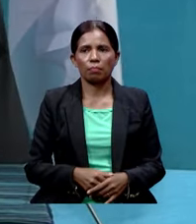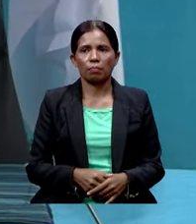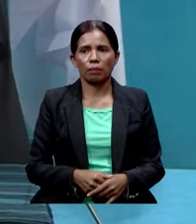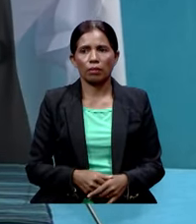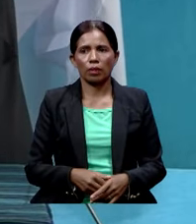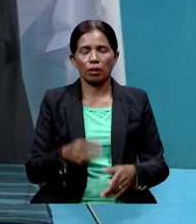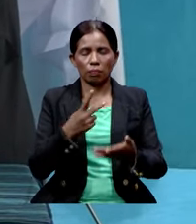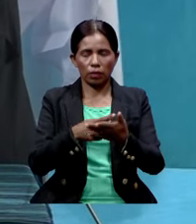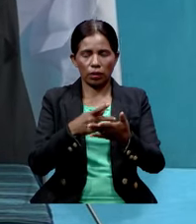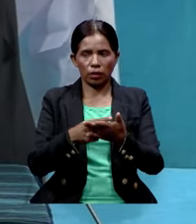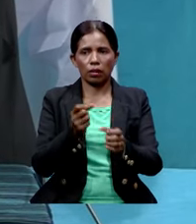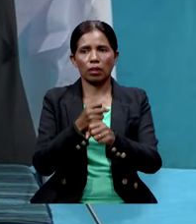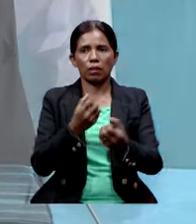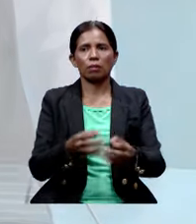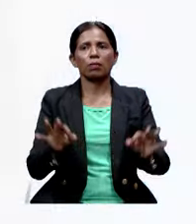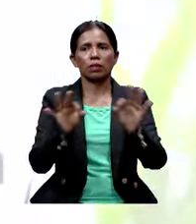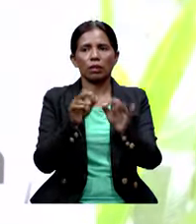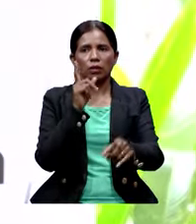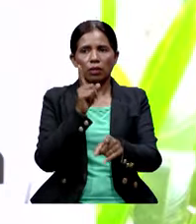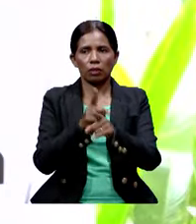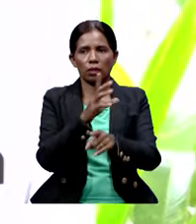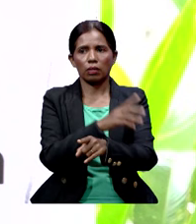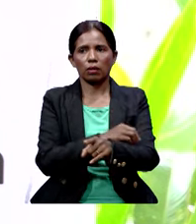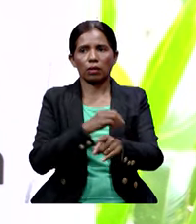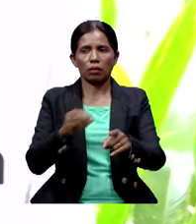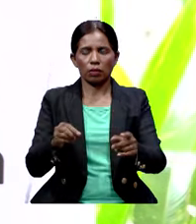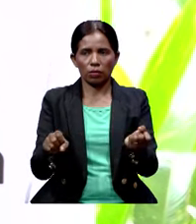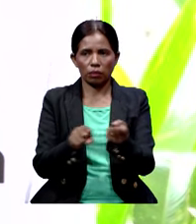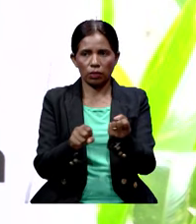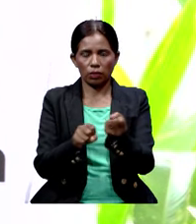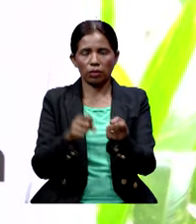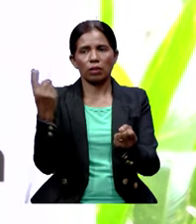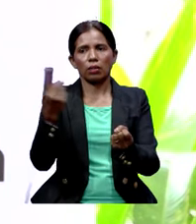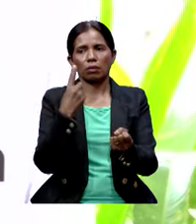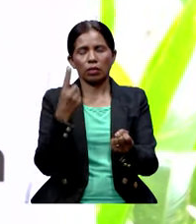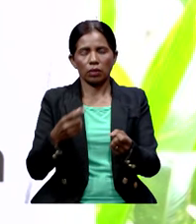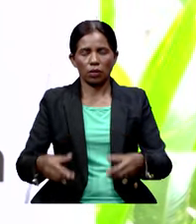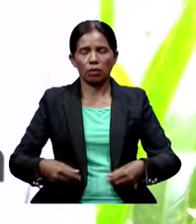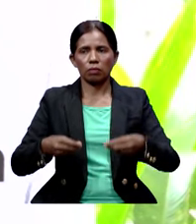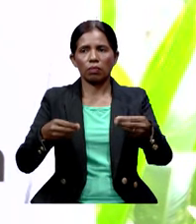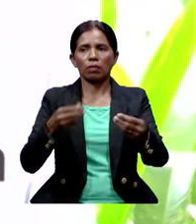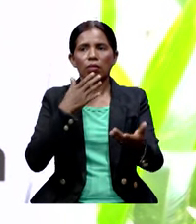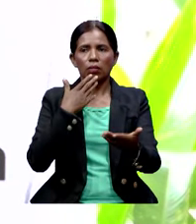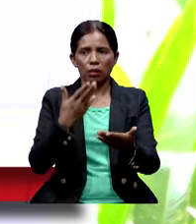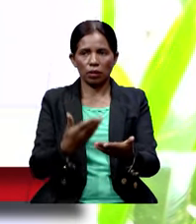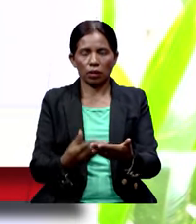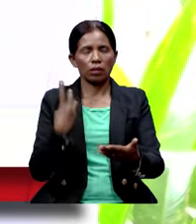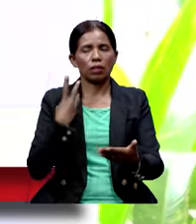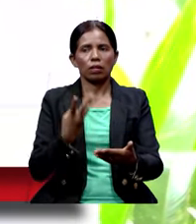Projeto reabilitação da lei importante teve sua sala leitura, onde suporta na parte no mosco benefício dia que vai